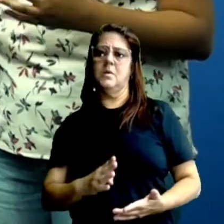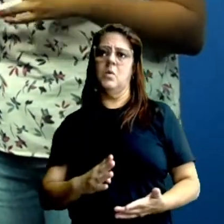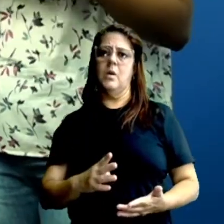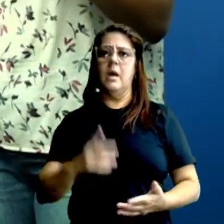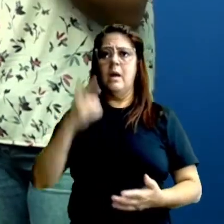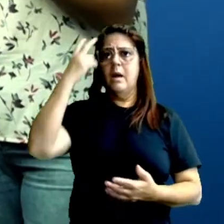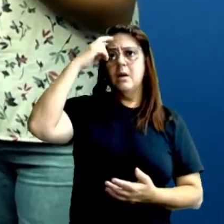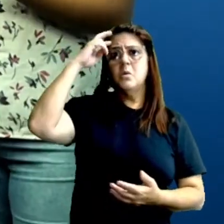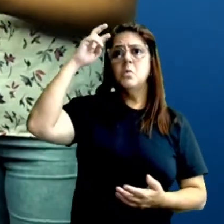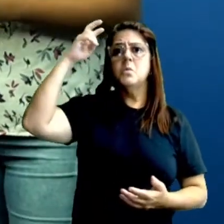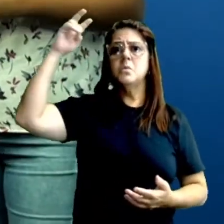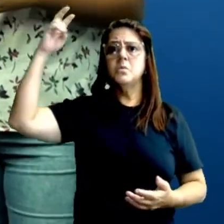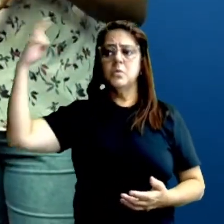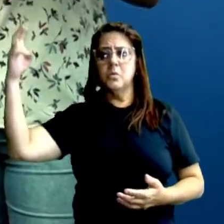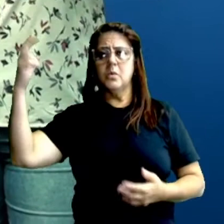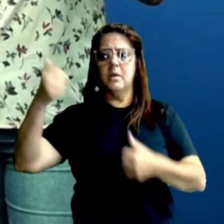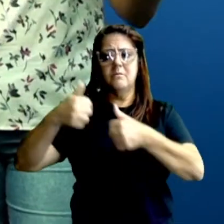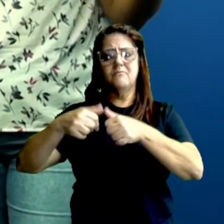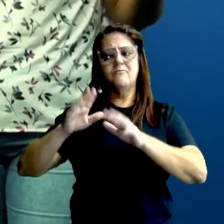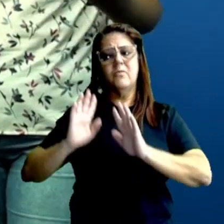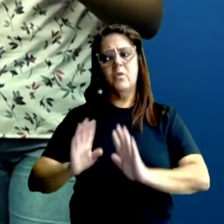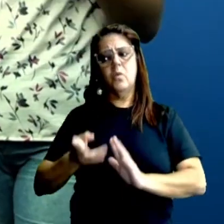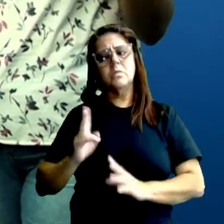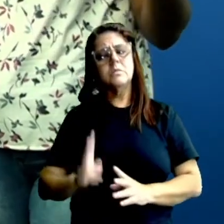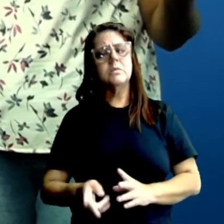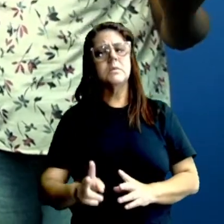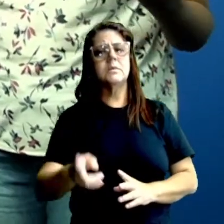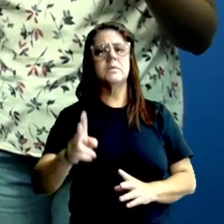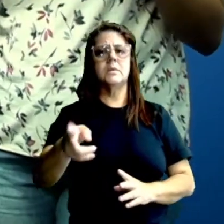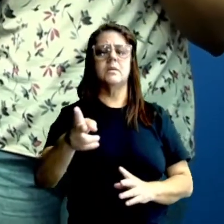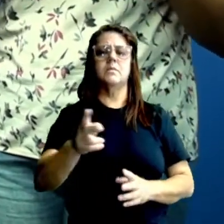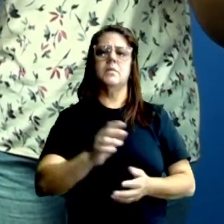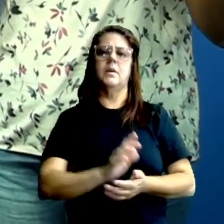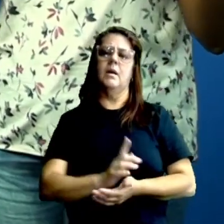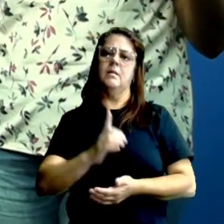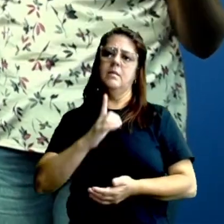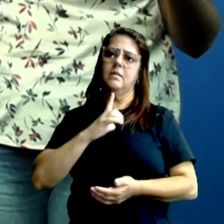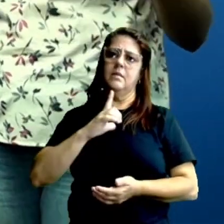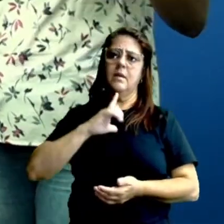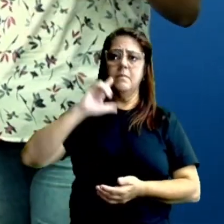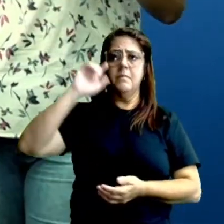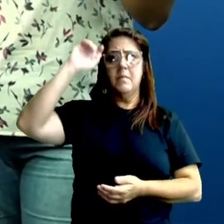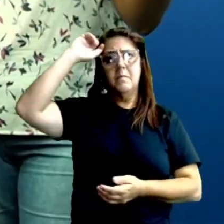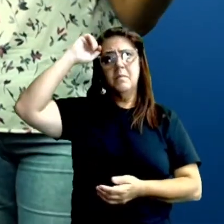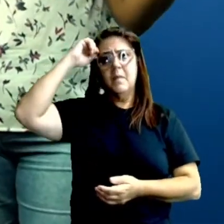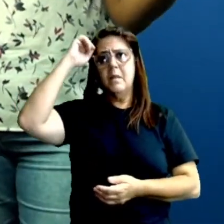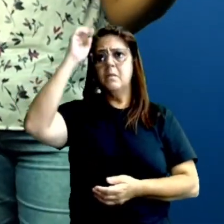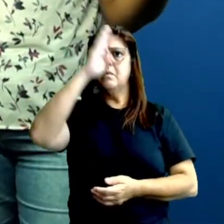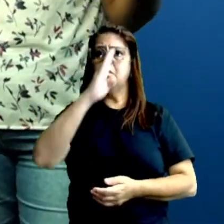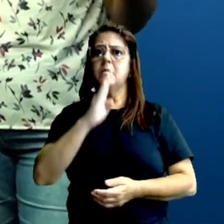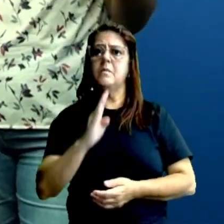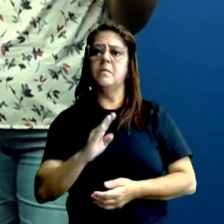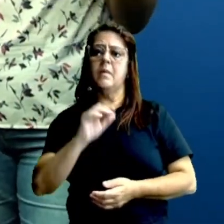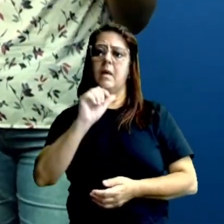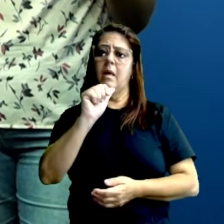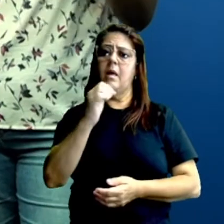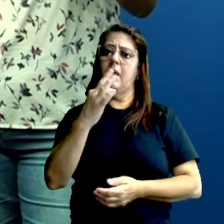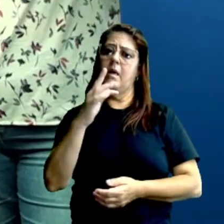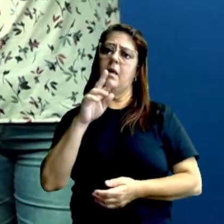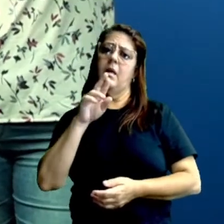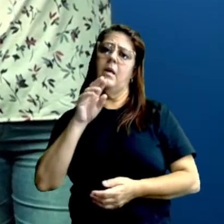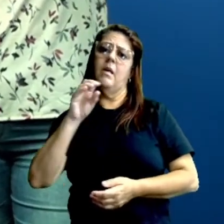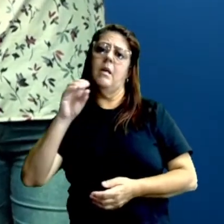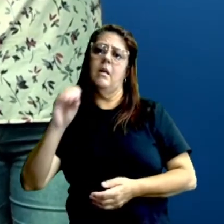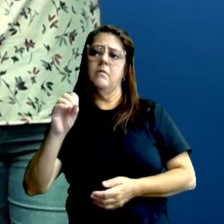essa cultura ela permaneceu né então foi criada a identidade afro-brasileira que a justamente essa